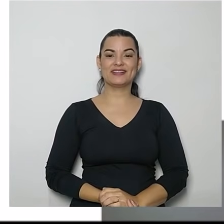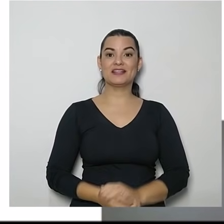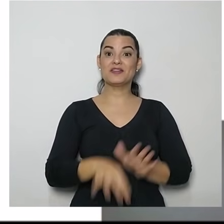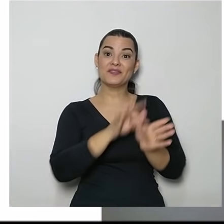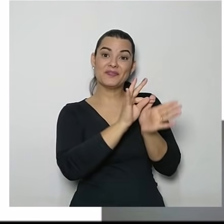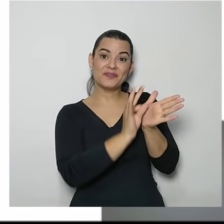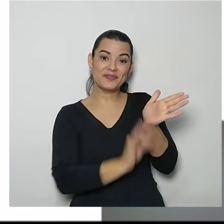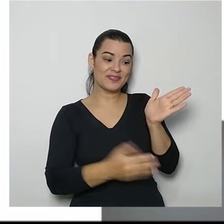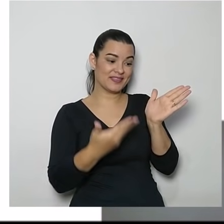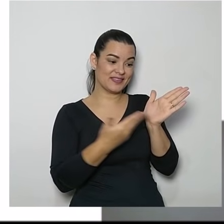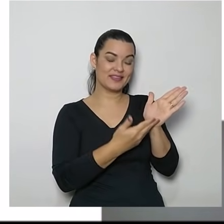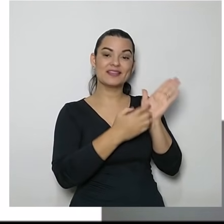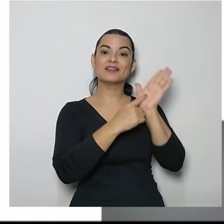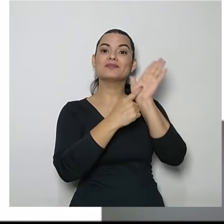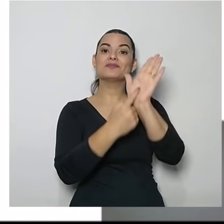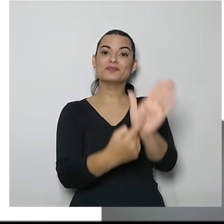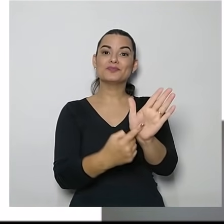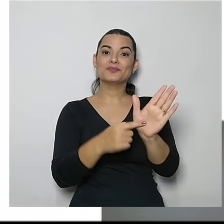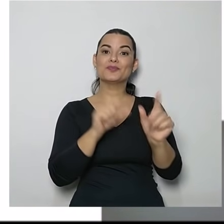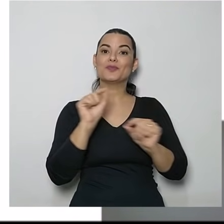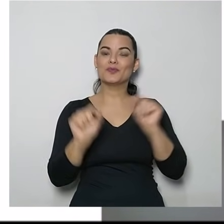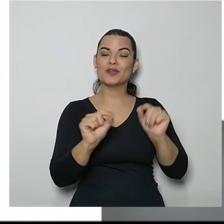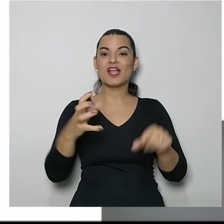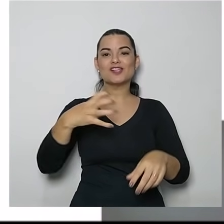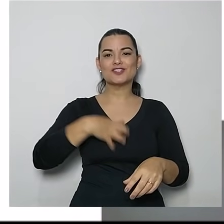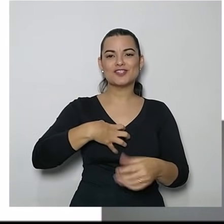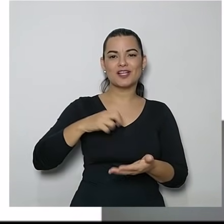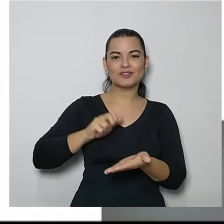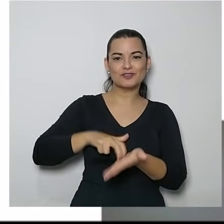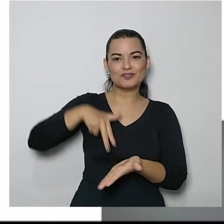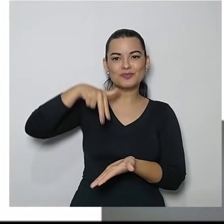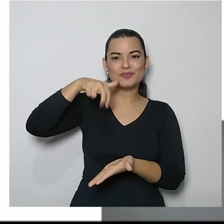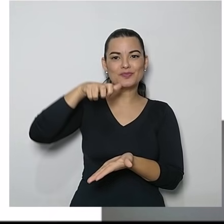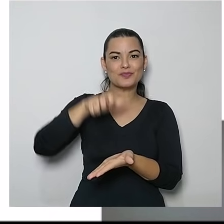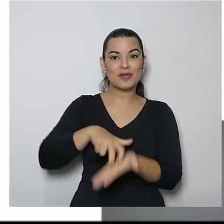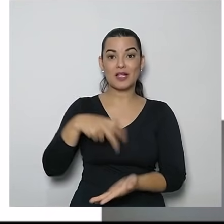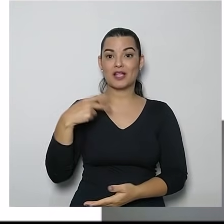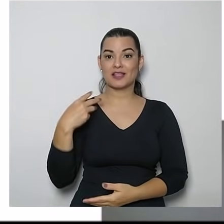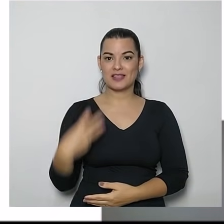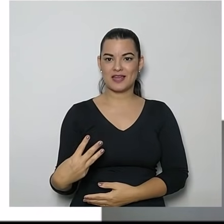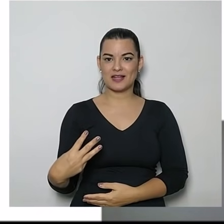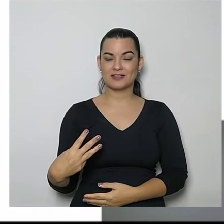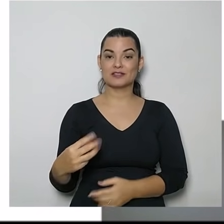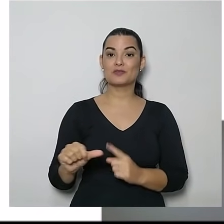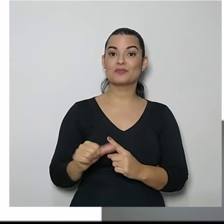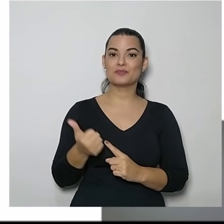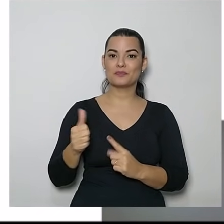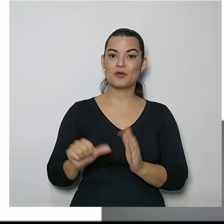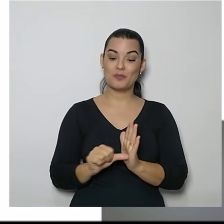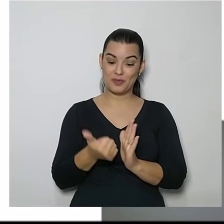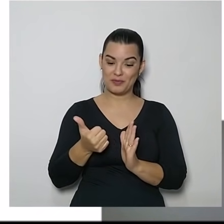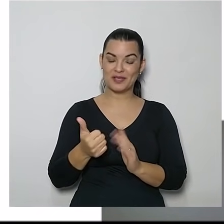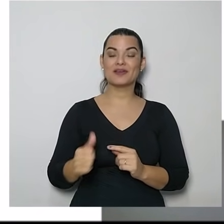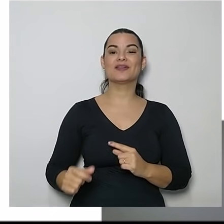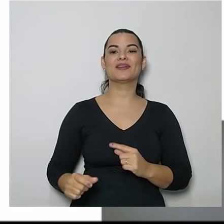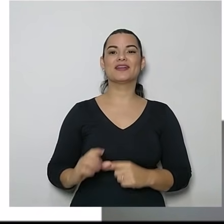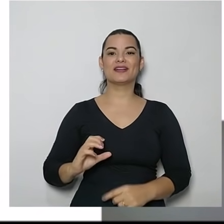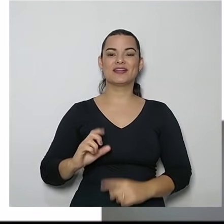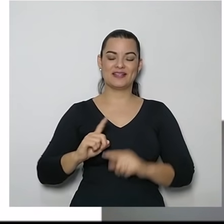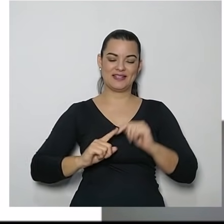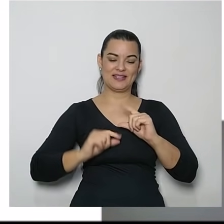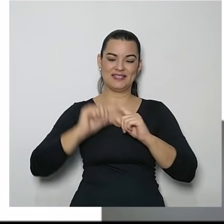O texto nos apresenta 3 modos de pular. O primeiro, estrela nova,